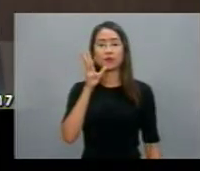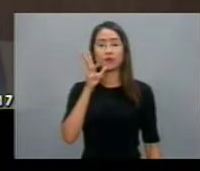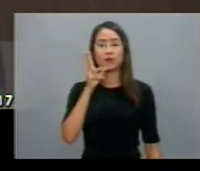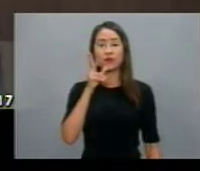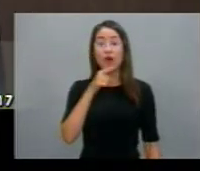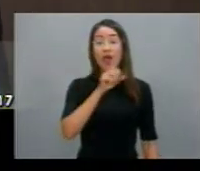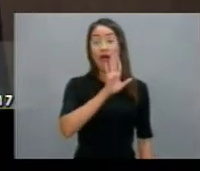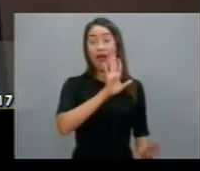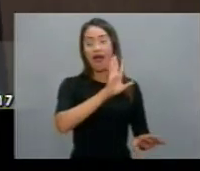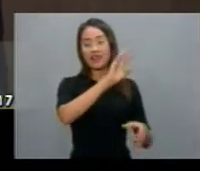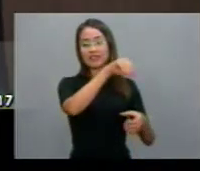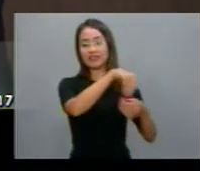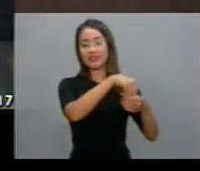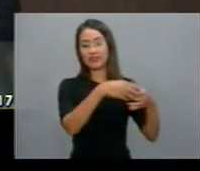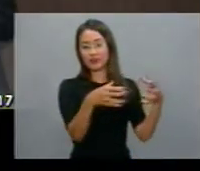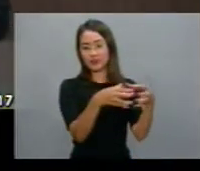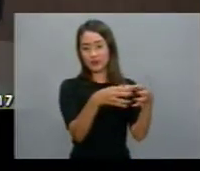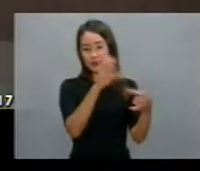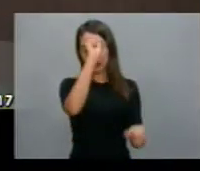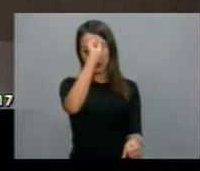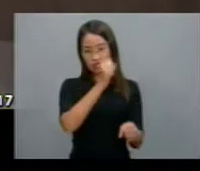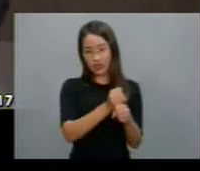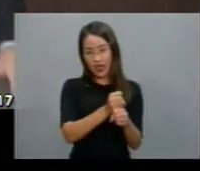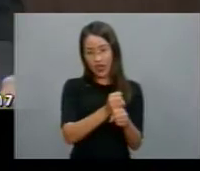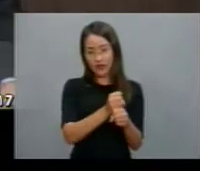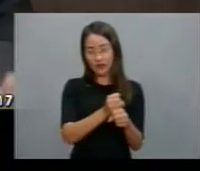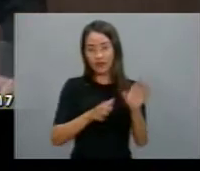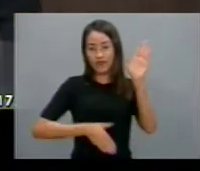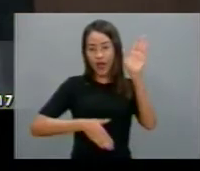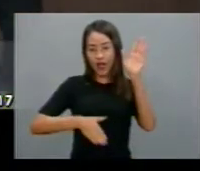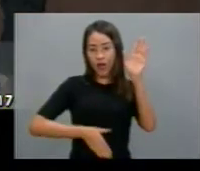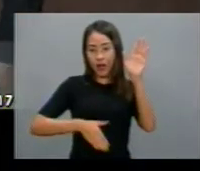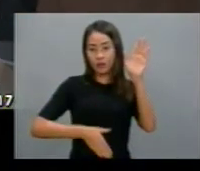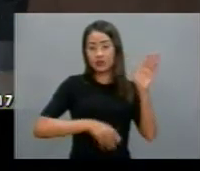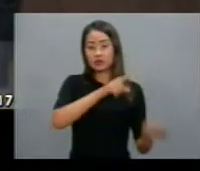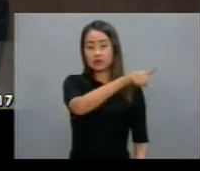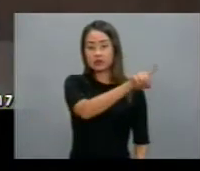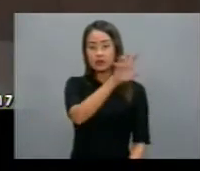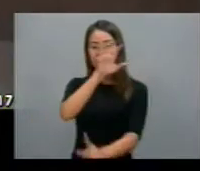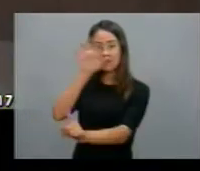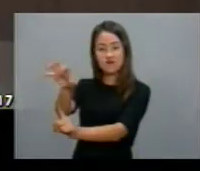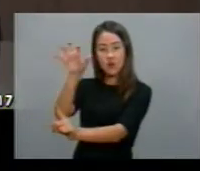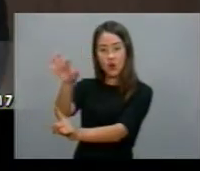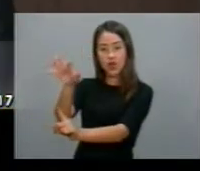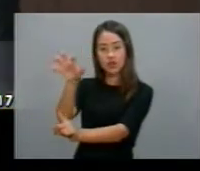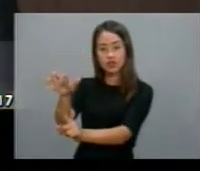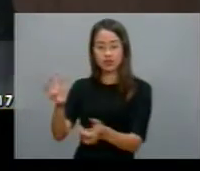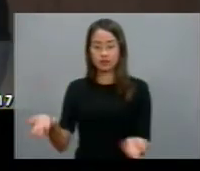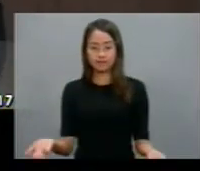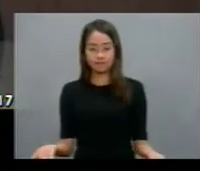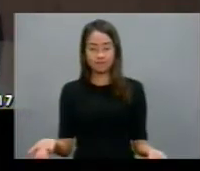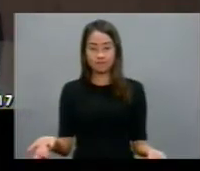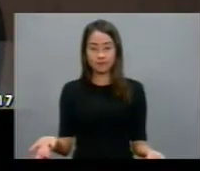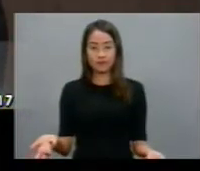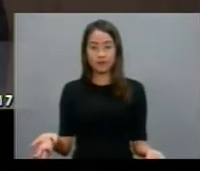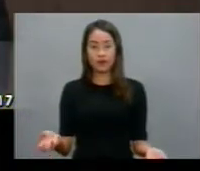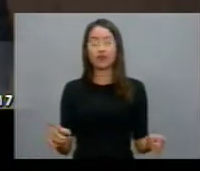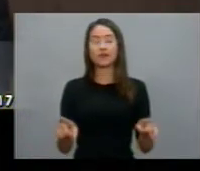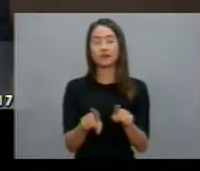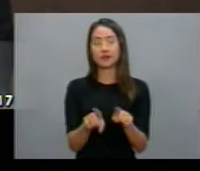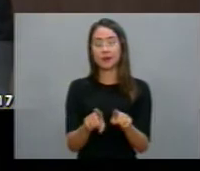controlam e disputam o mercado ilícito de drogas. Terceiro elemento, a continuidade da